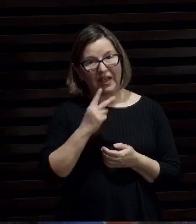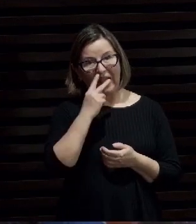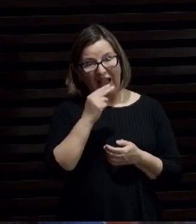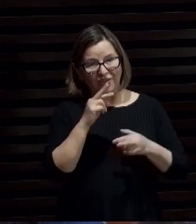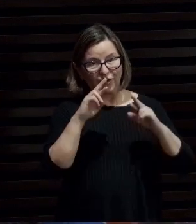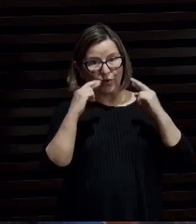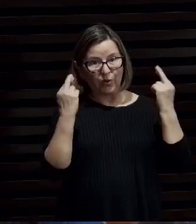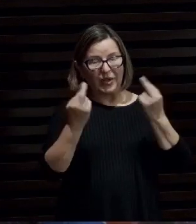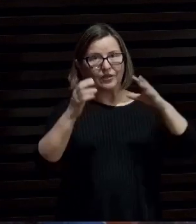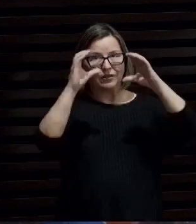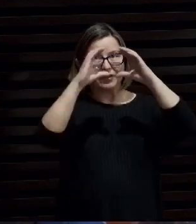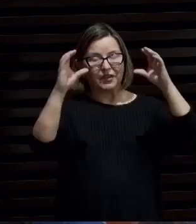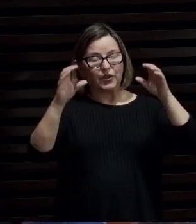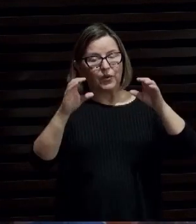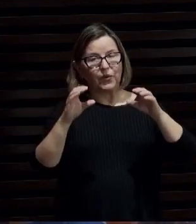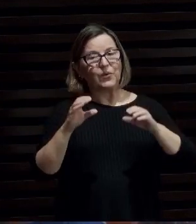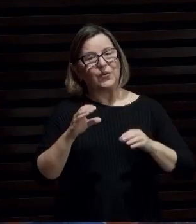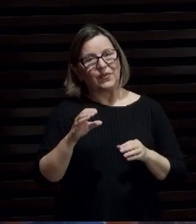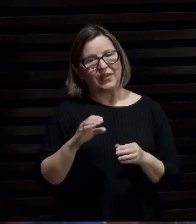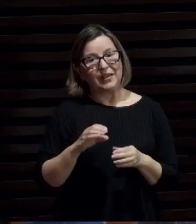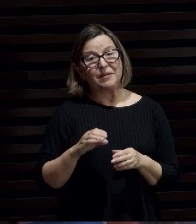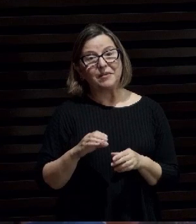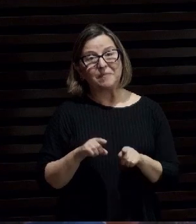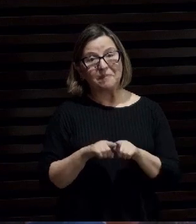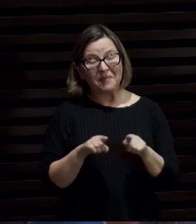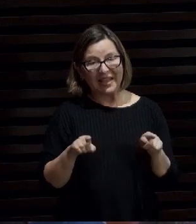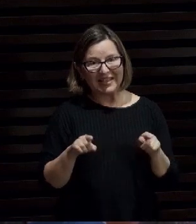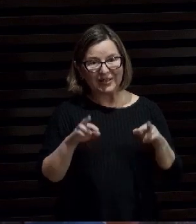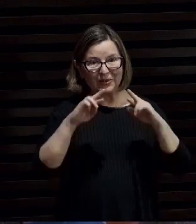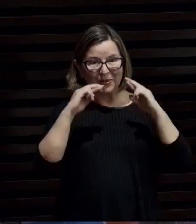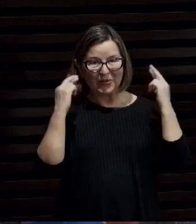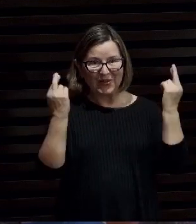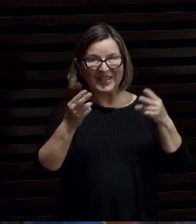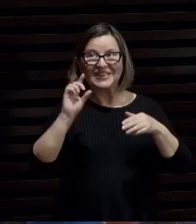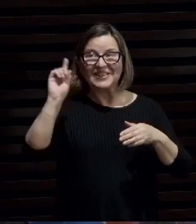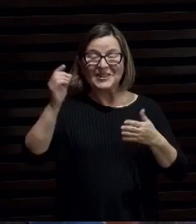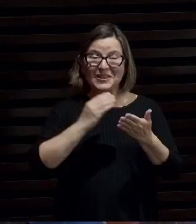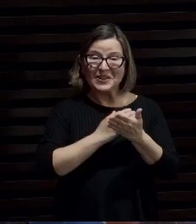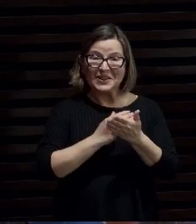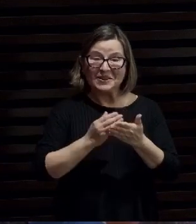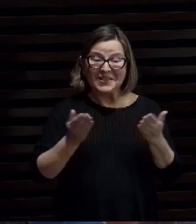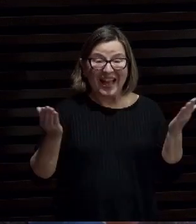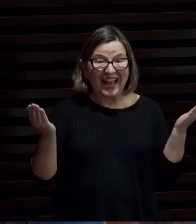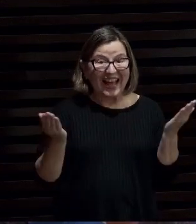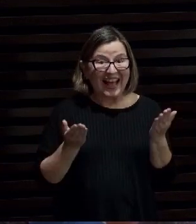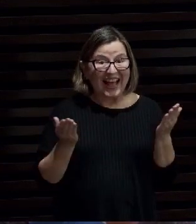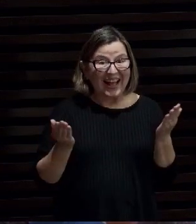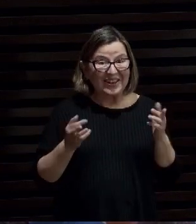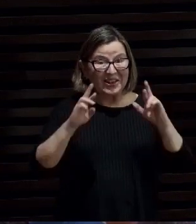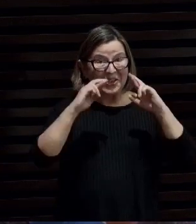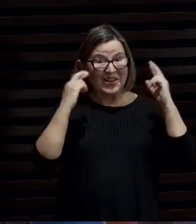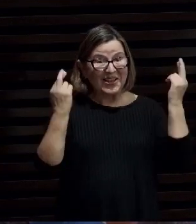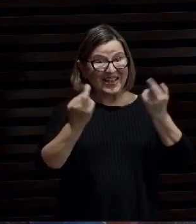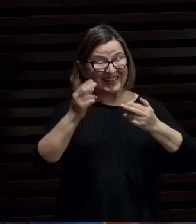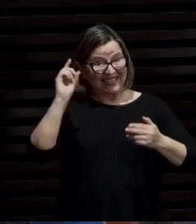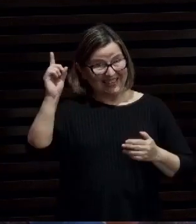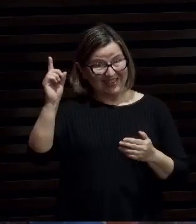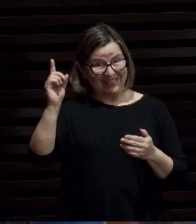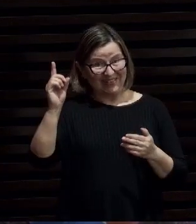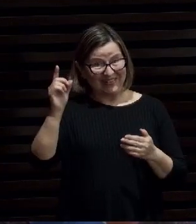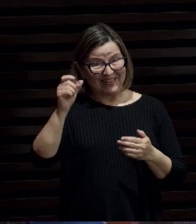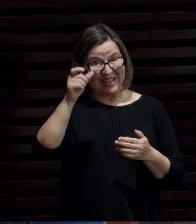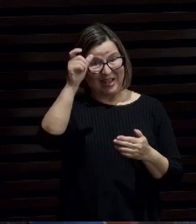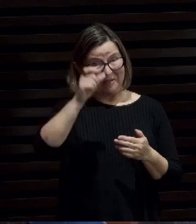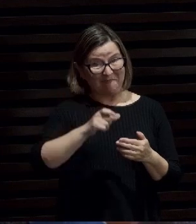É também. Mas o reino de Deus, meus amados, começa agora. O reino de Deus, quem ganhou um novo